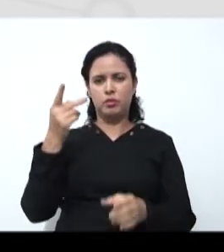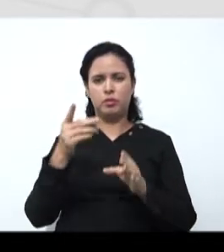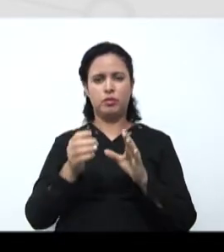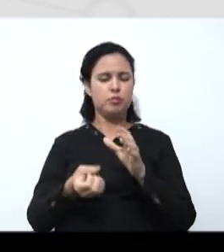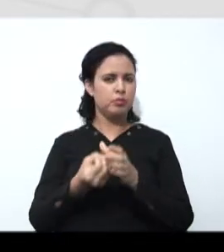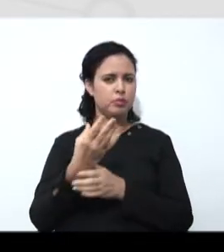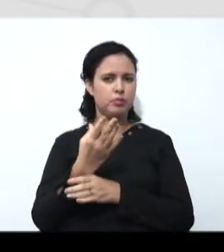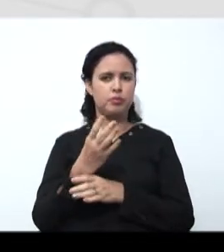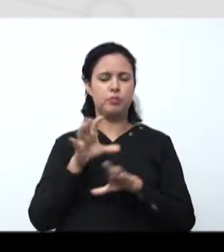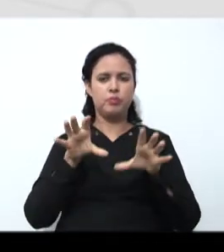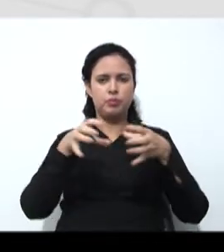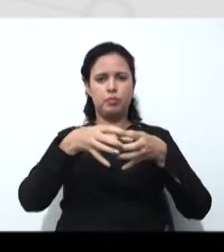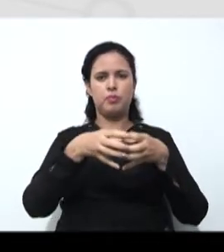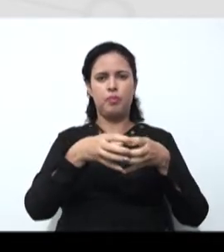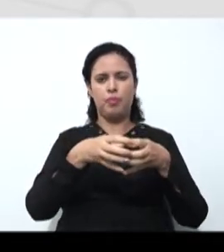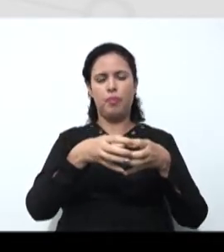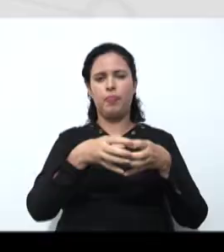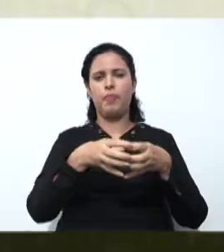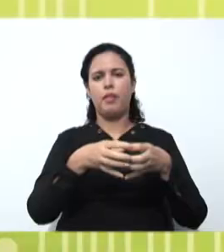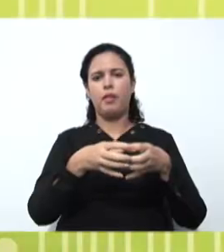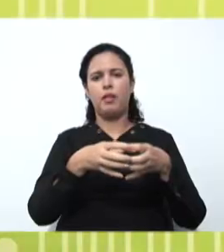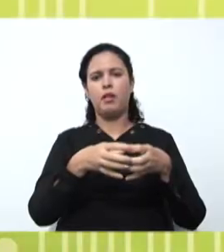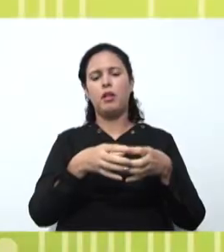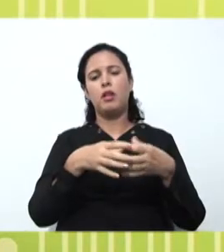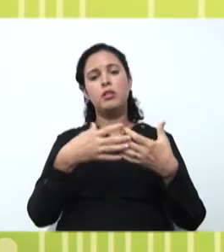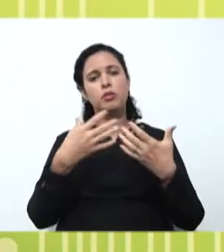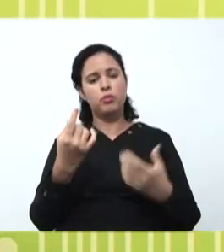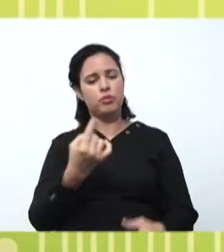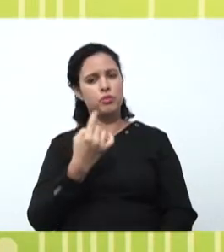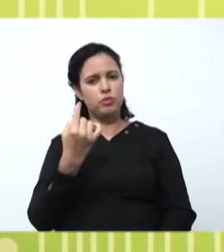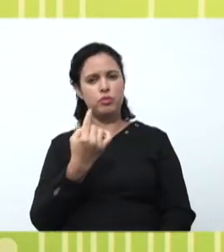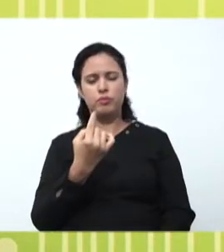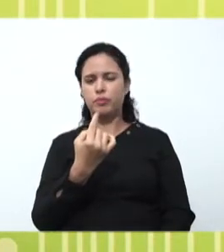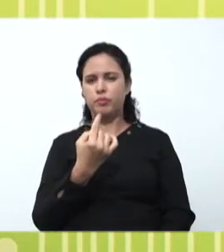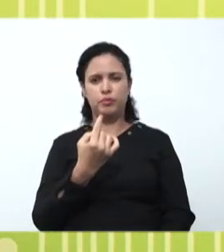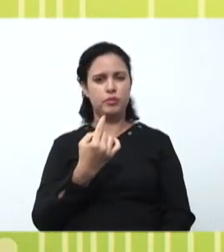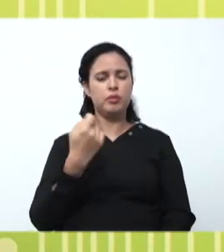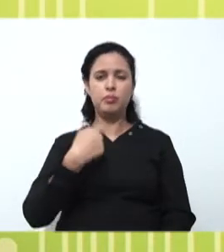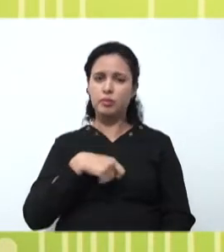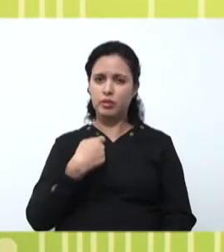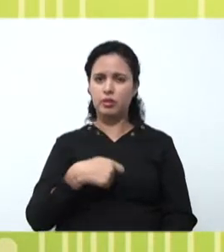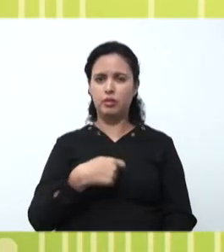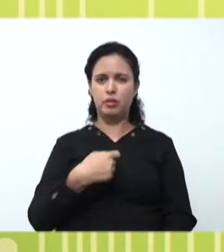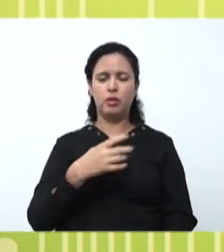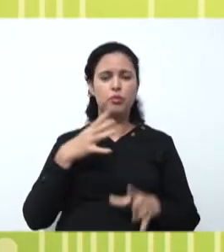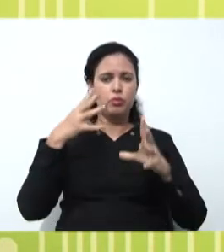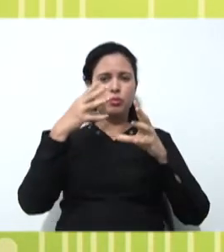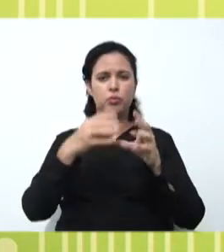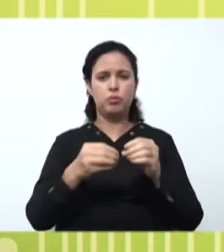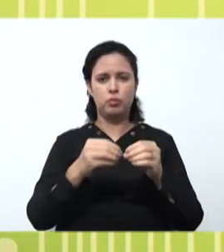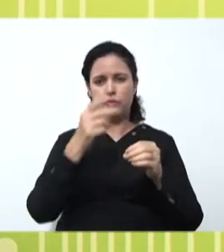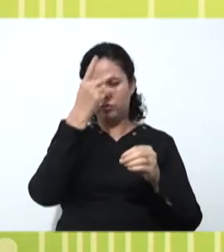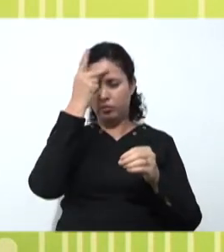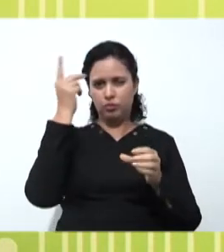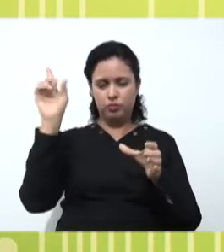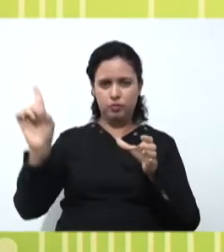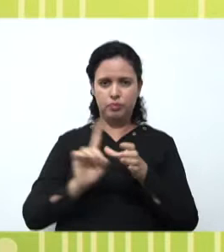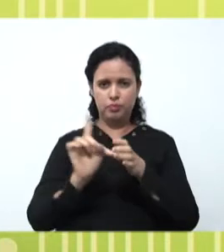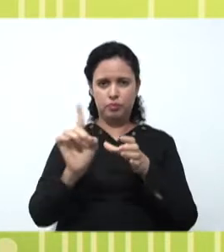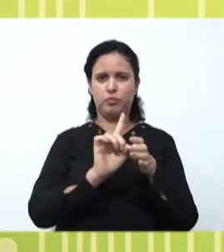empreendimento coletivo, ela não está sozinha, ela tem que considerar os demais colegas que compõem essa